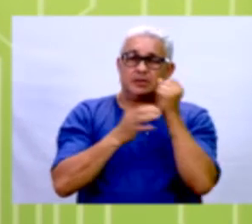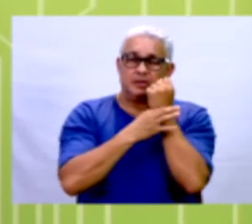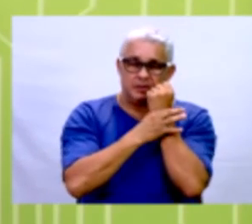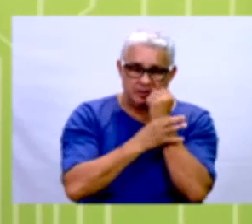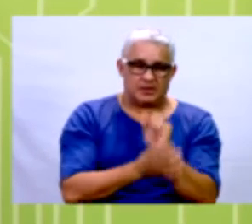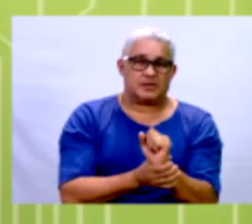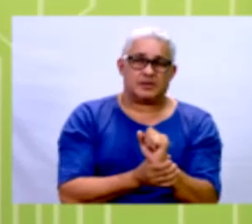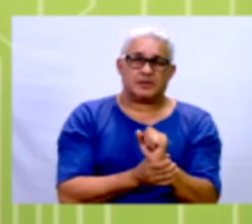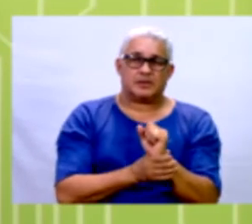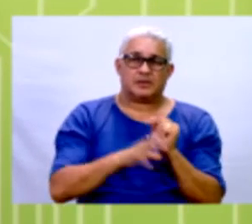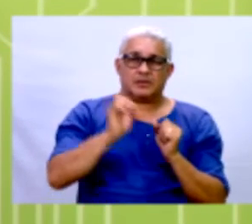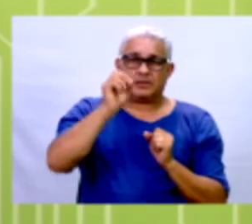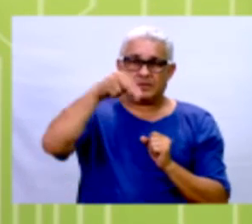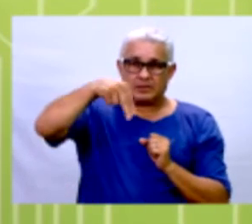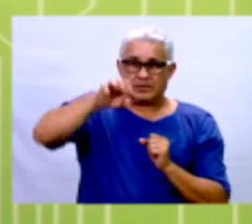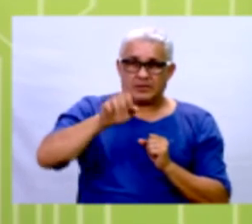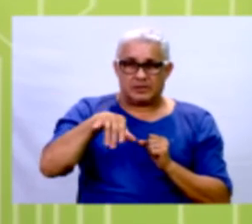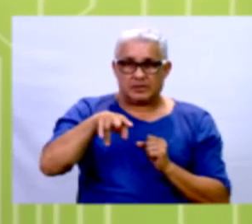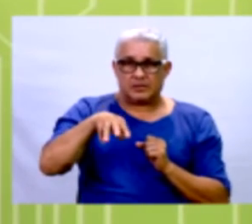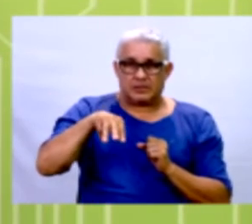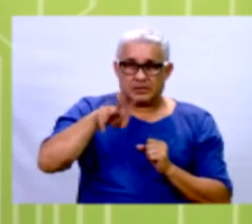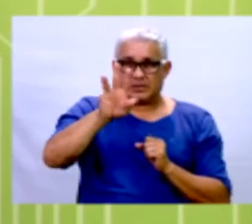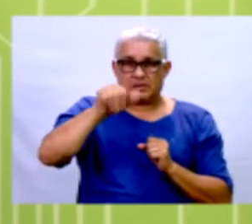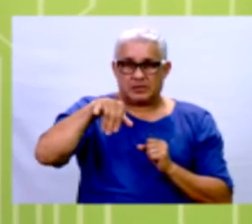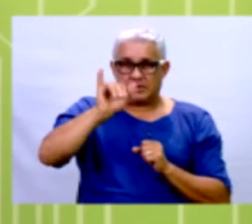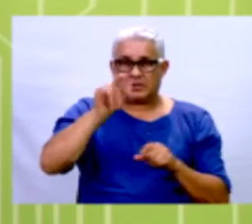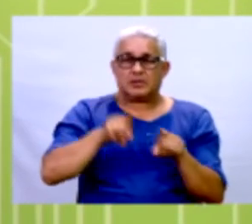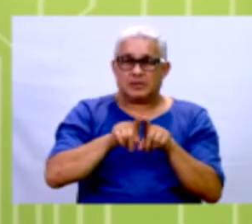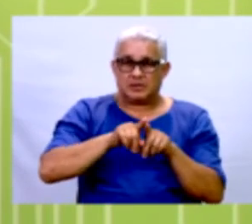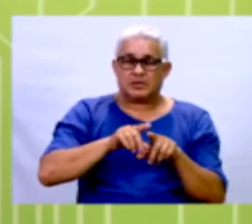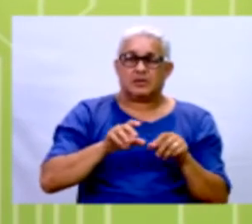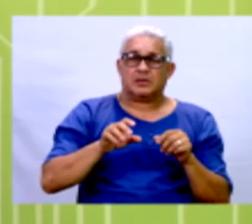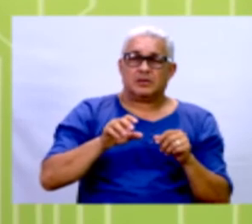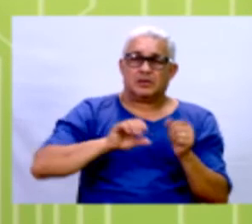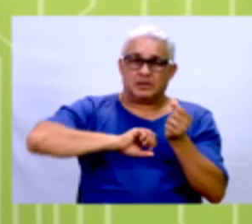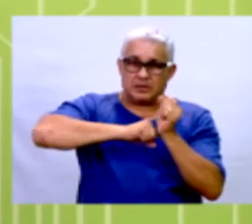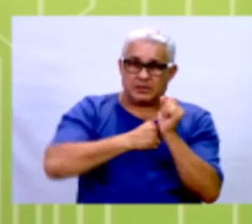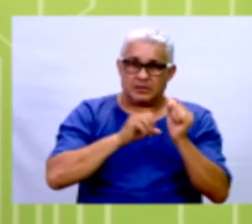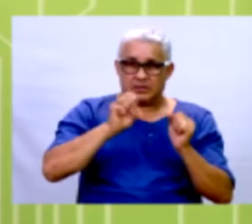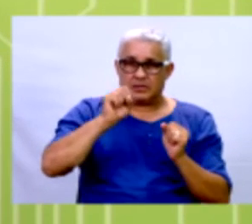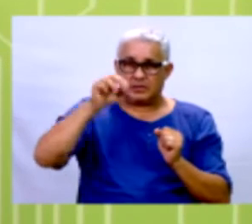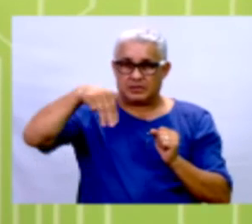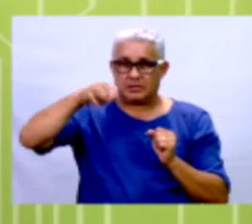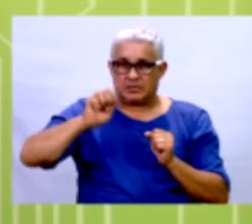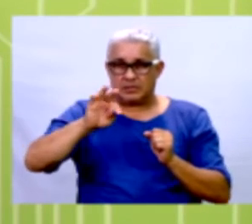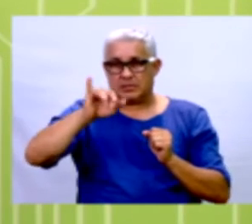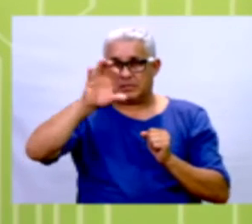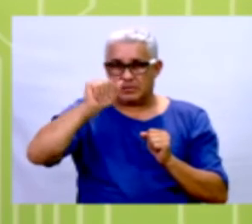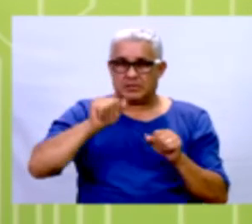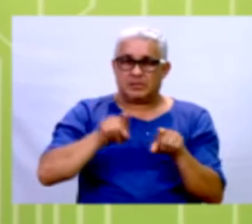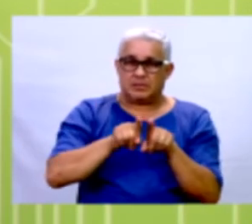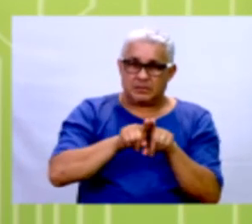sobre one-way, criptografia simétrica, assimétrica, né? Agora vamos passar um pouco sobre a questão da